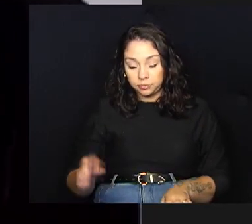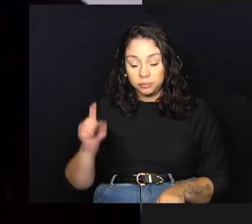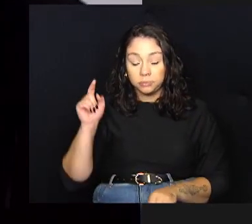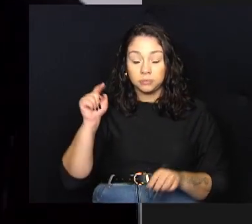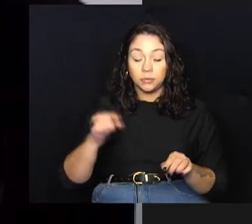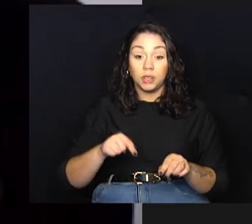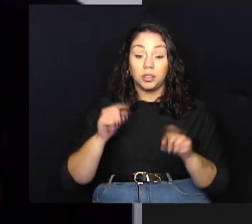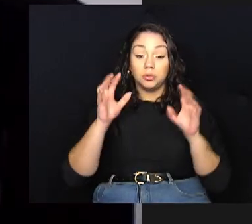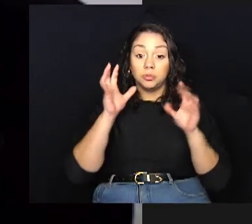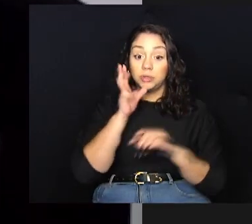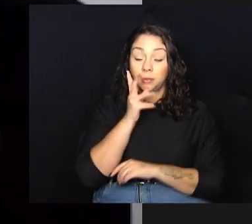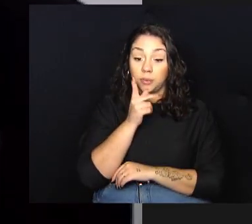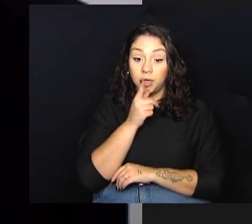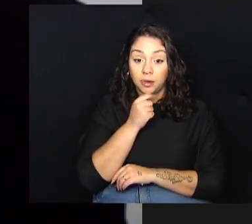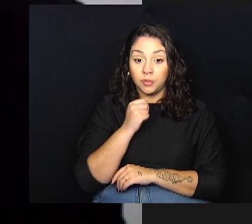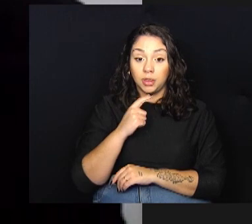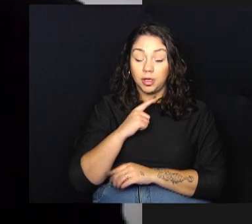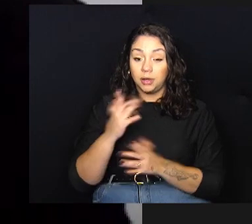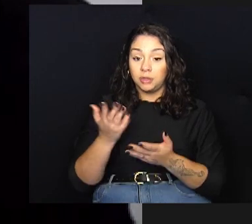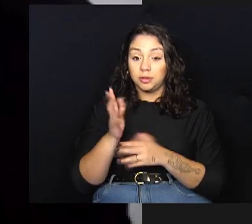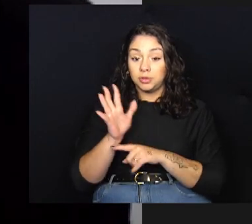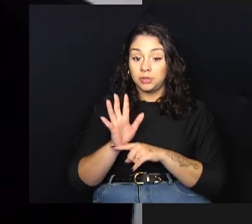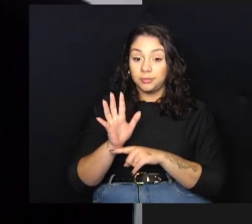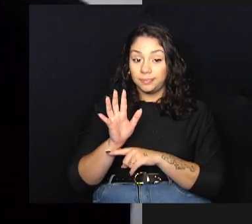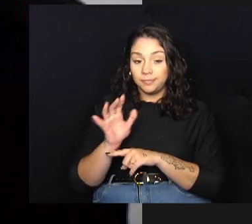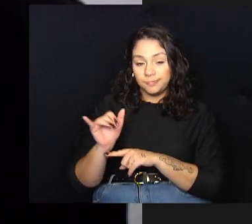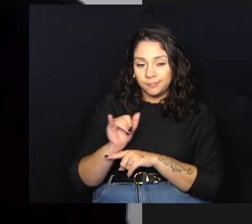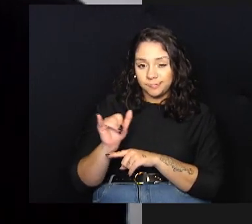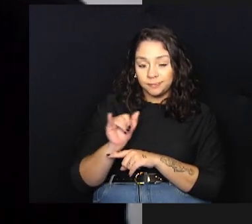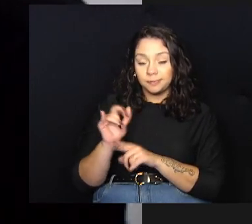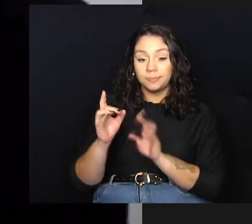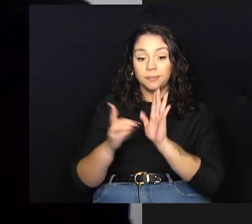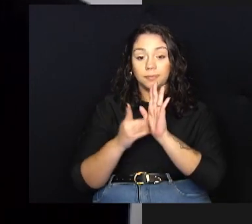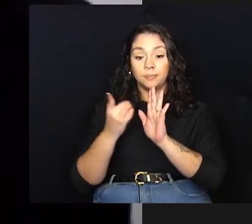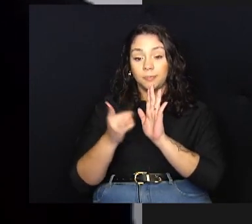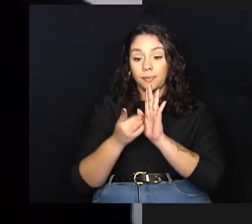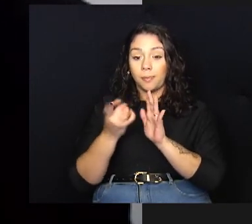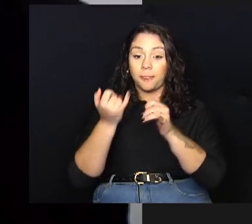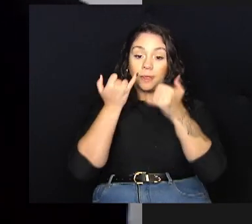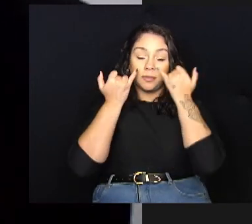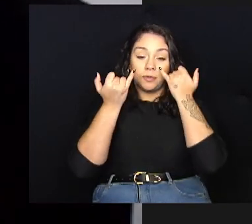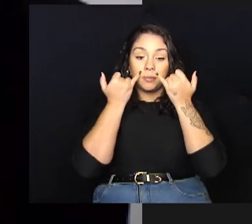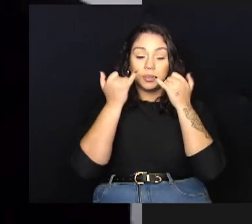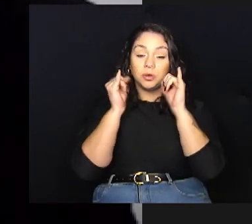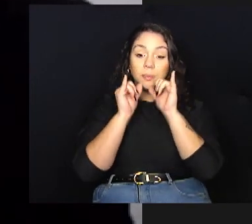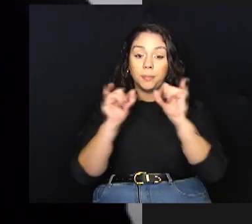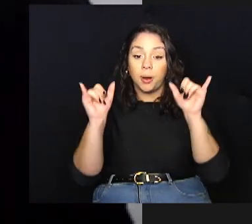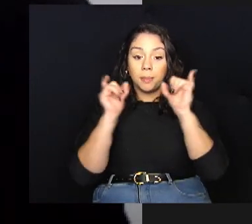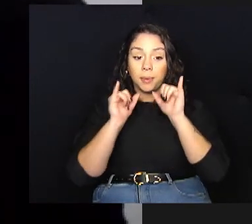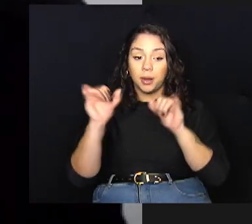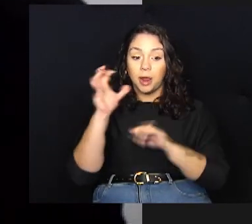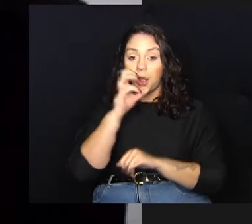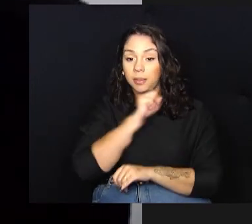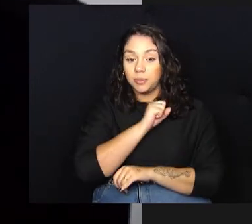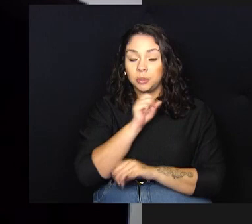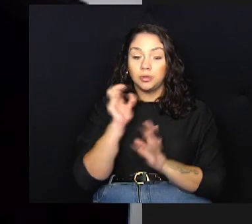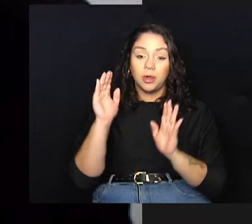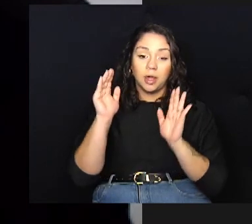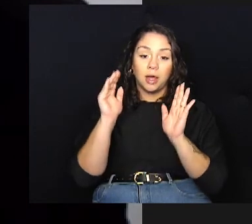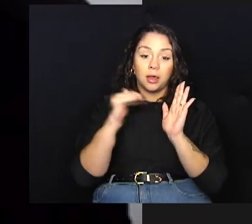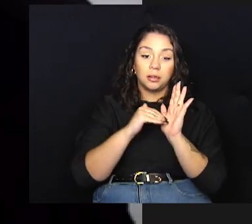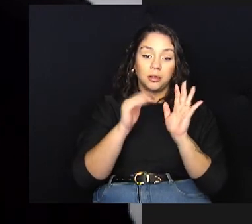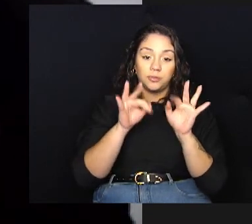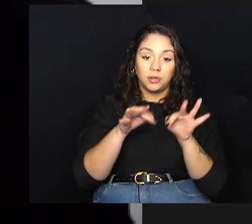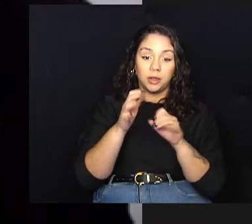esse formato todo digitalizado a informação vai ser divulgada muito mais rapidamente talvez até o final desse ano